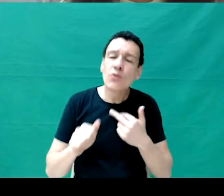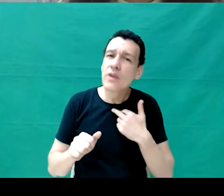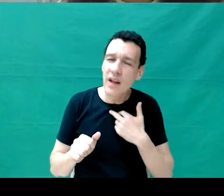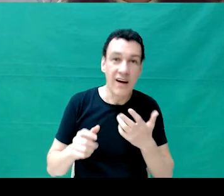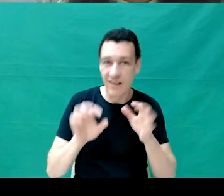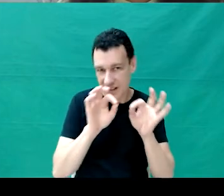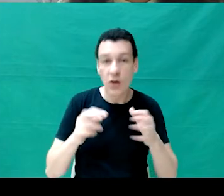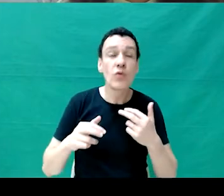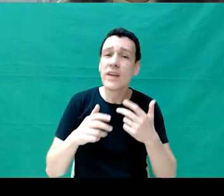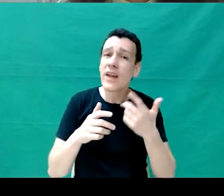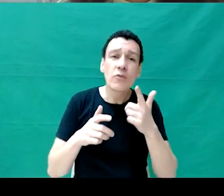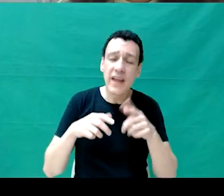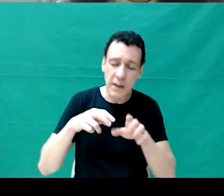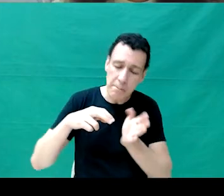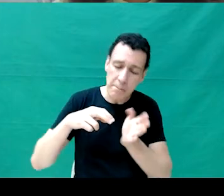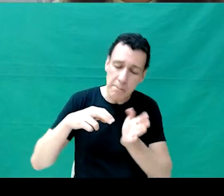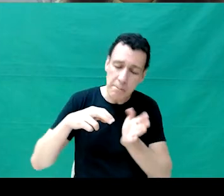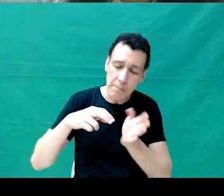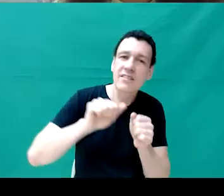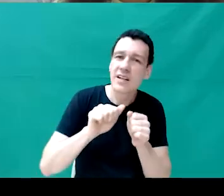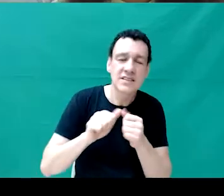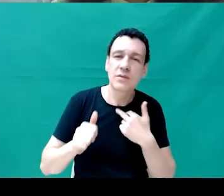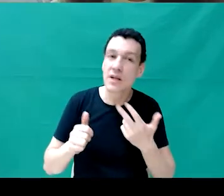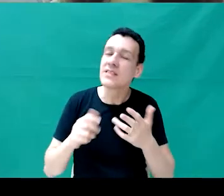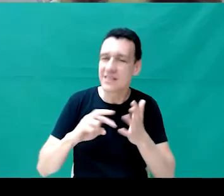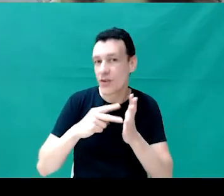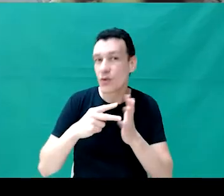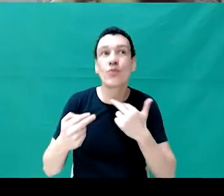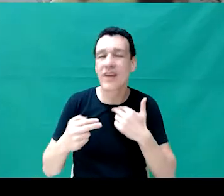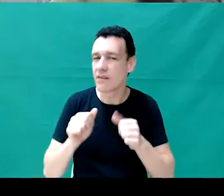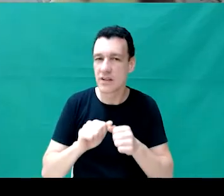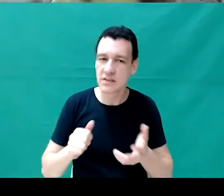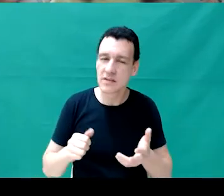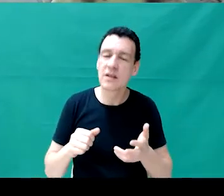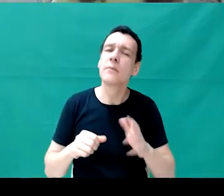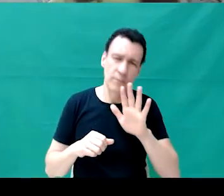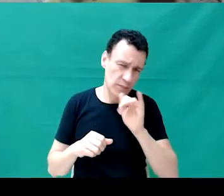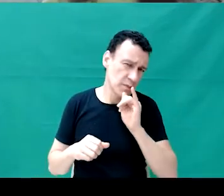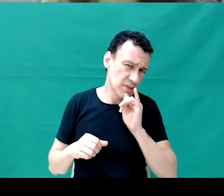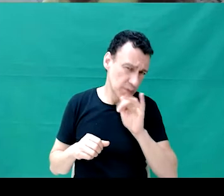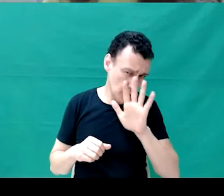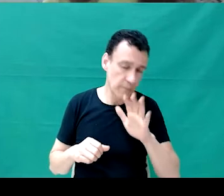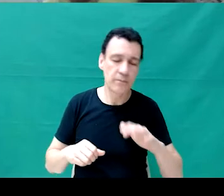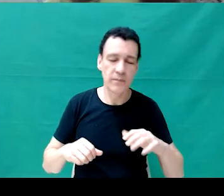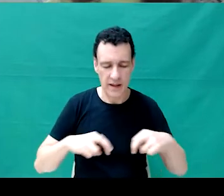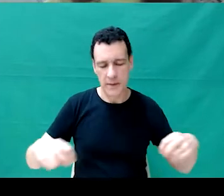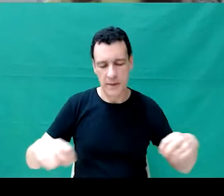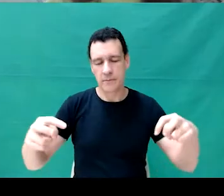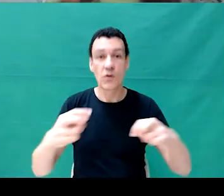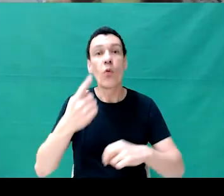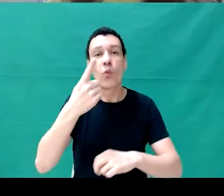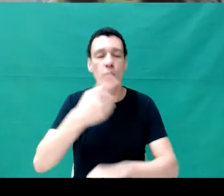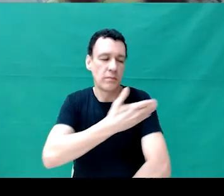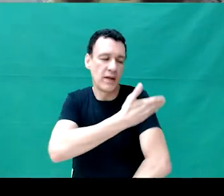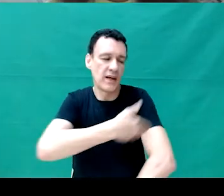braço ou uma pessoa que não tem a perna. Quando você fala que a equipe não tem braço para essa demanda e que a gente